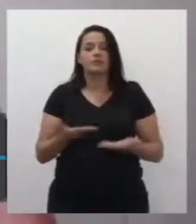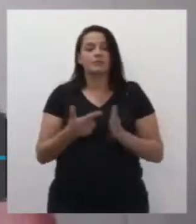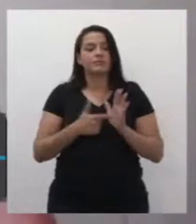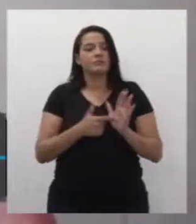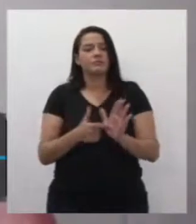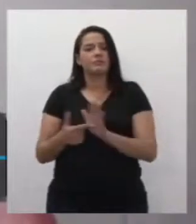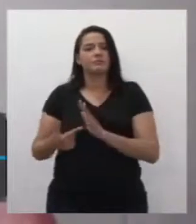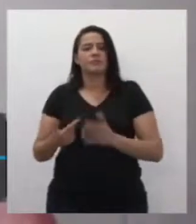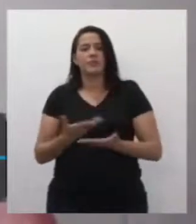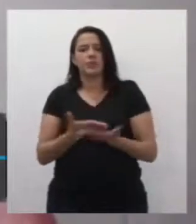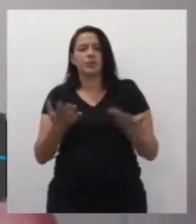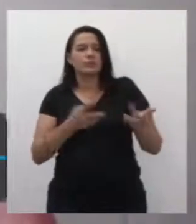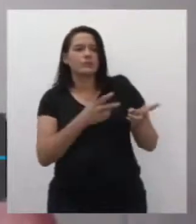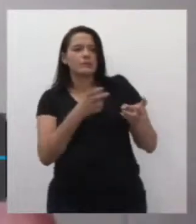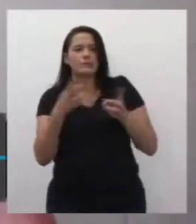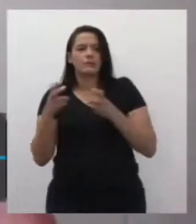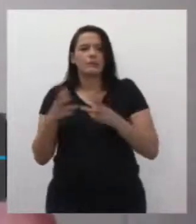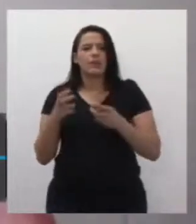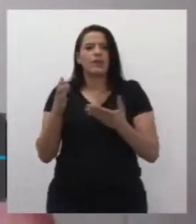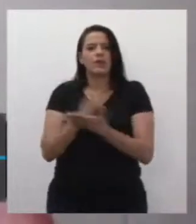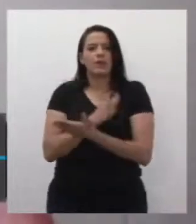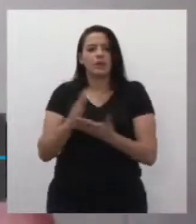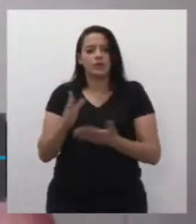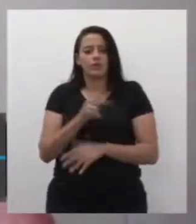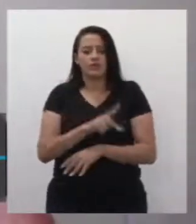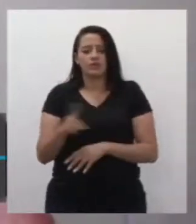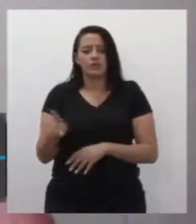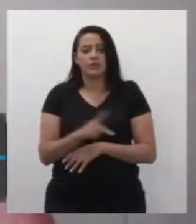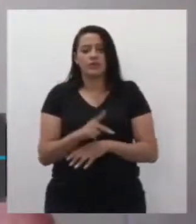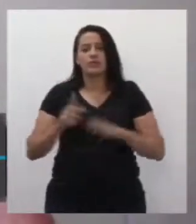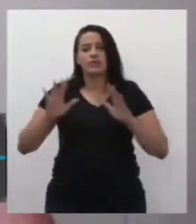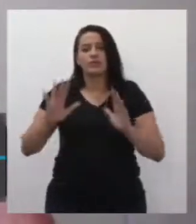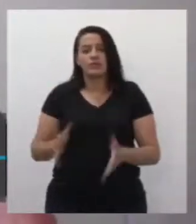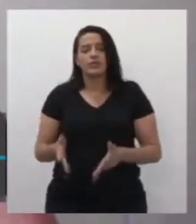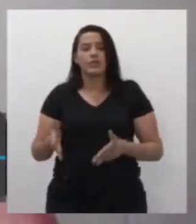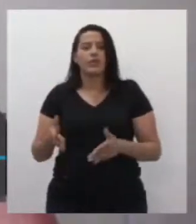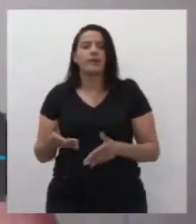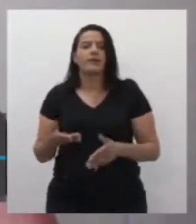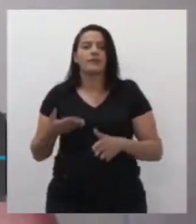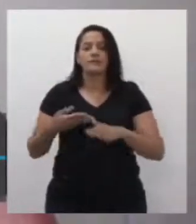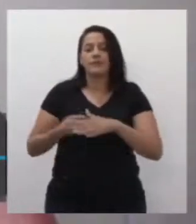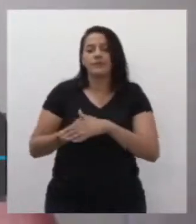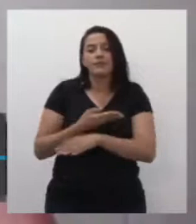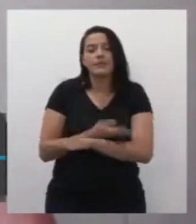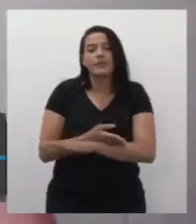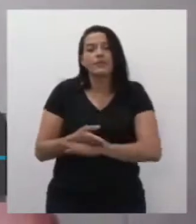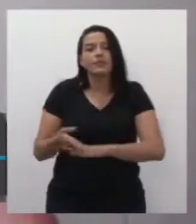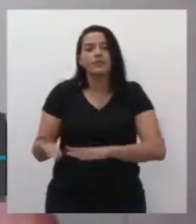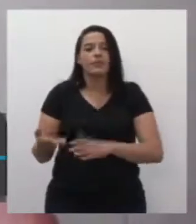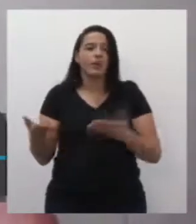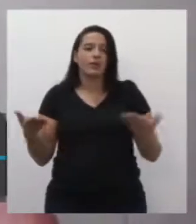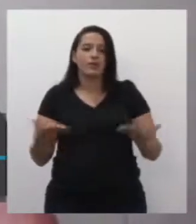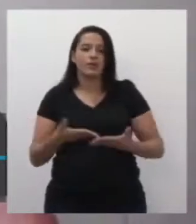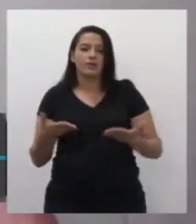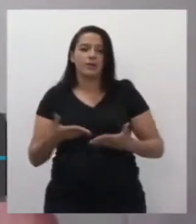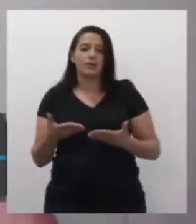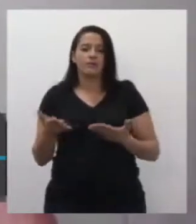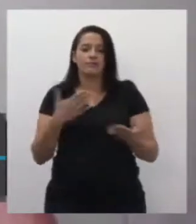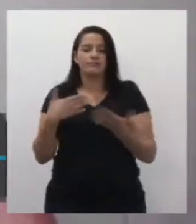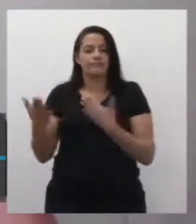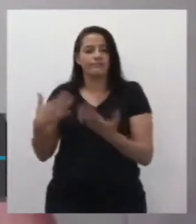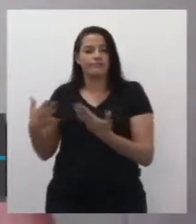gente observa também que alguns professores já estão se apropriando dessa modalidade e